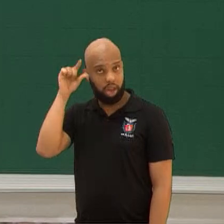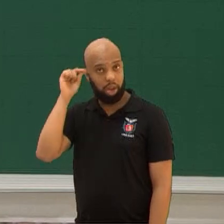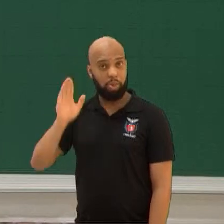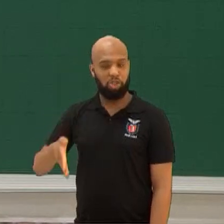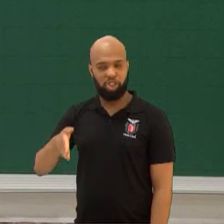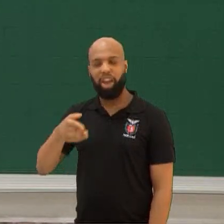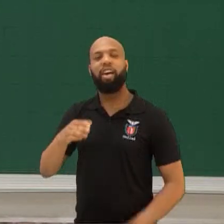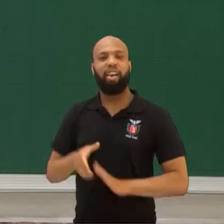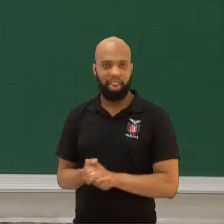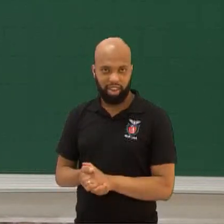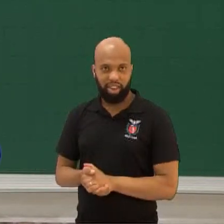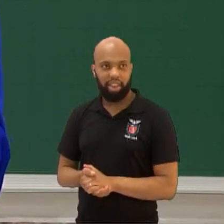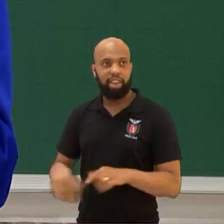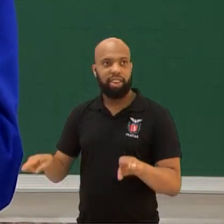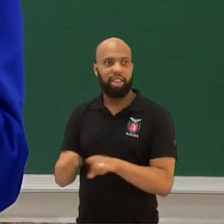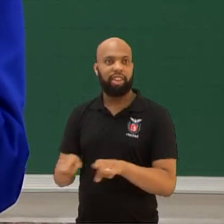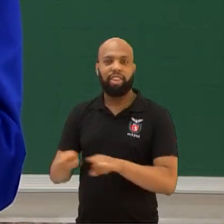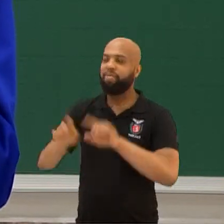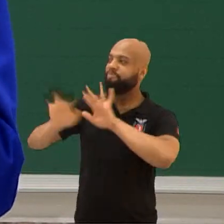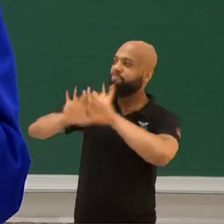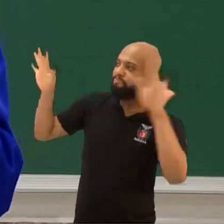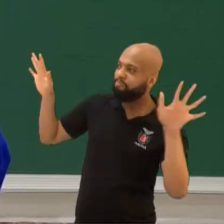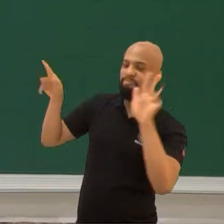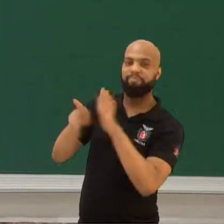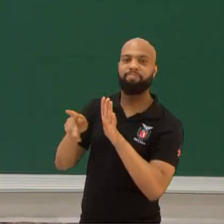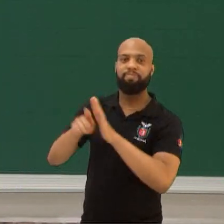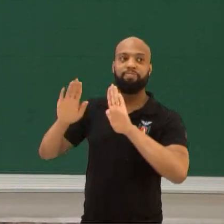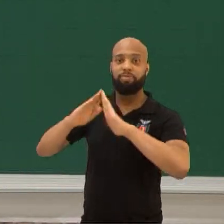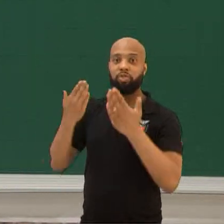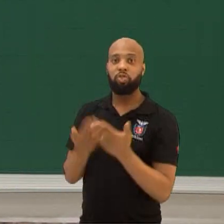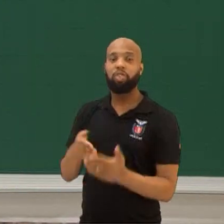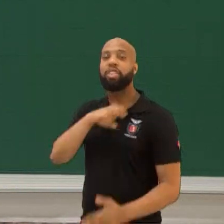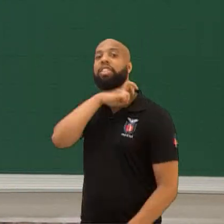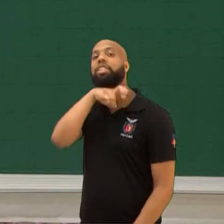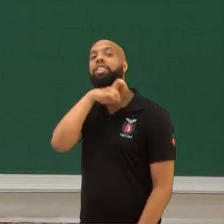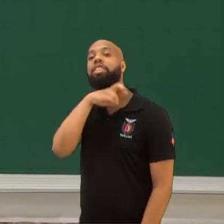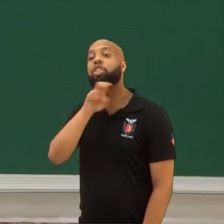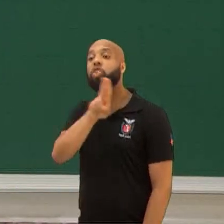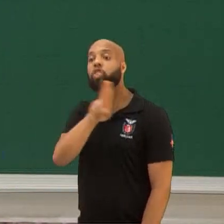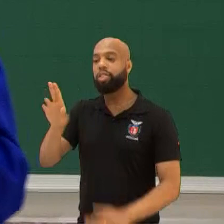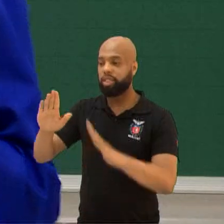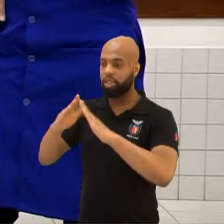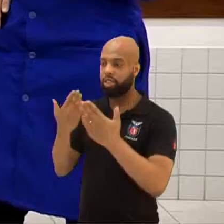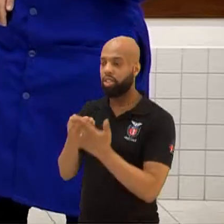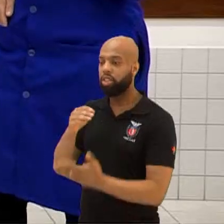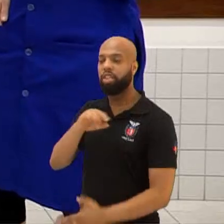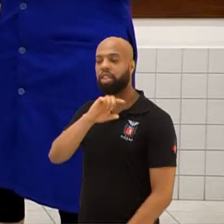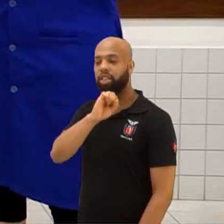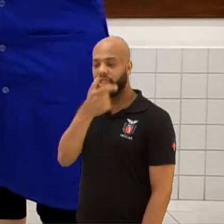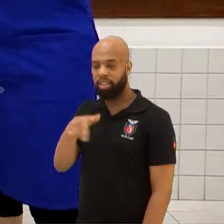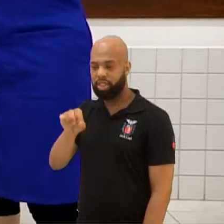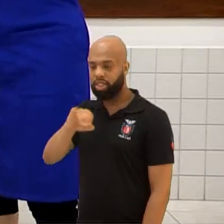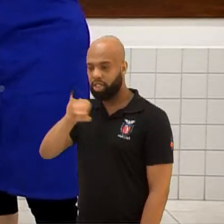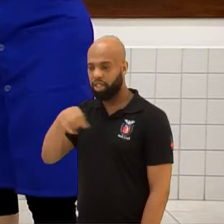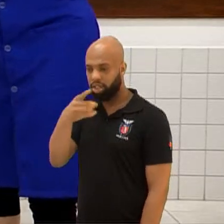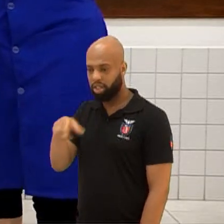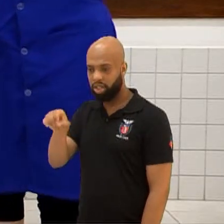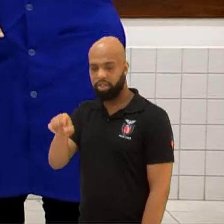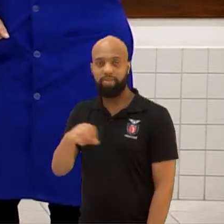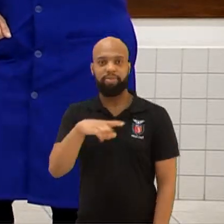falei. E manda um salve para o pessoal do Colégio São João de Cascavel. Um beijo para o Colégio São João. Aqui a professora